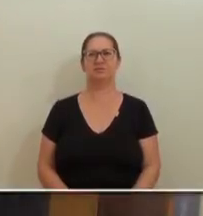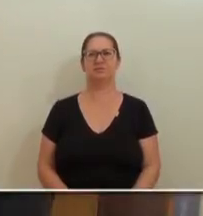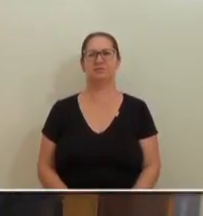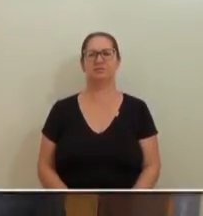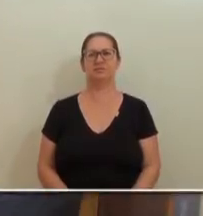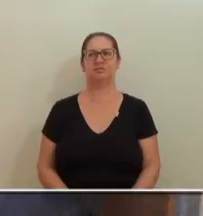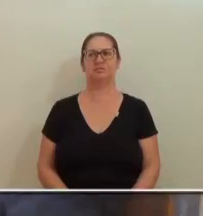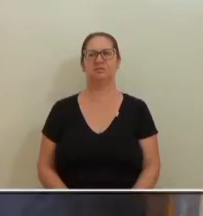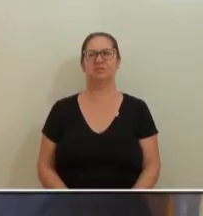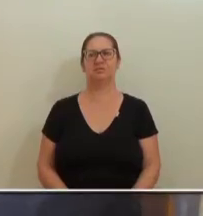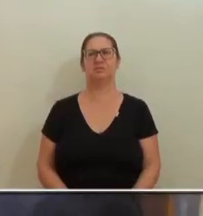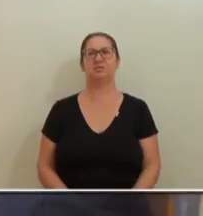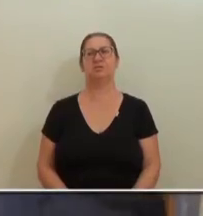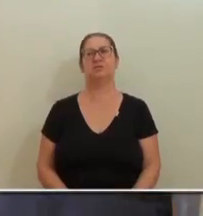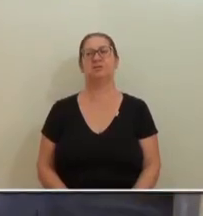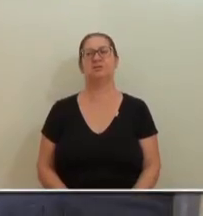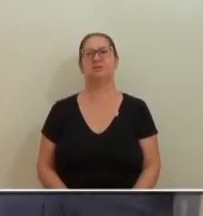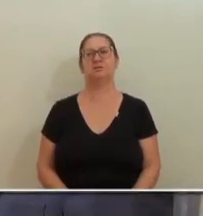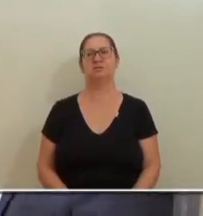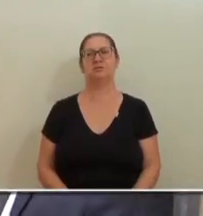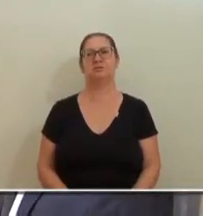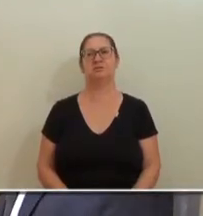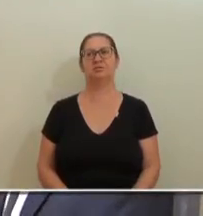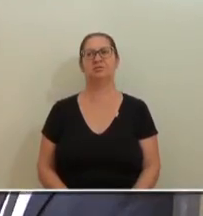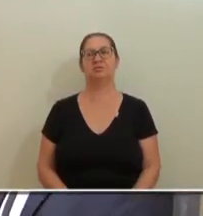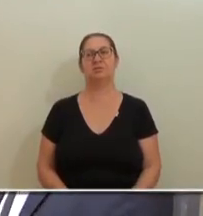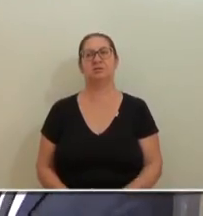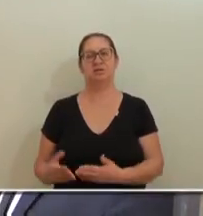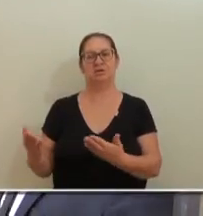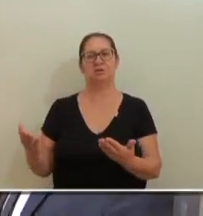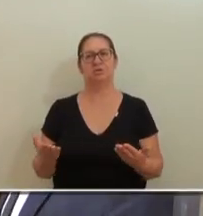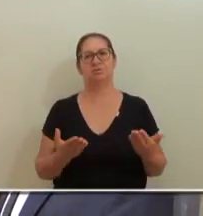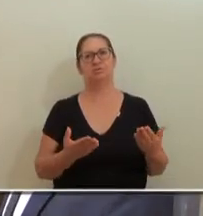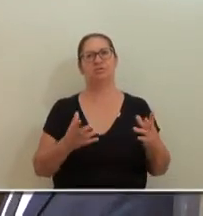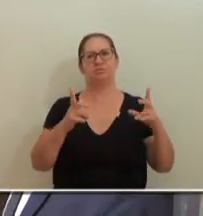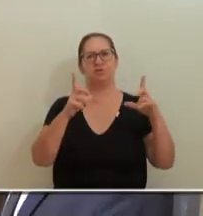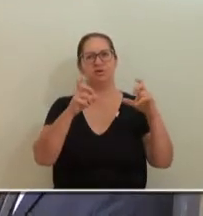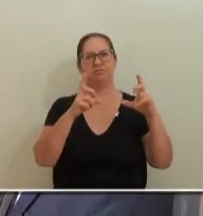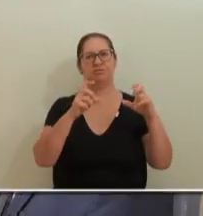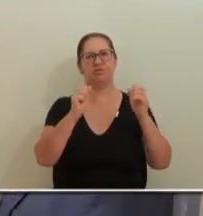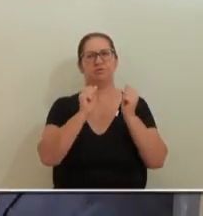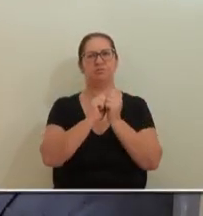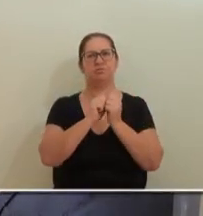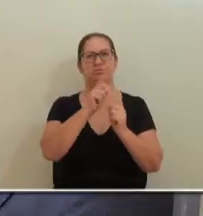Convido as autoridades da mesa que façam a foto também com o nosso homenageado.